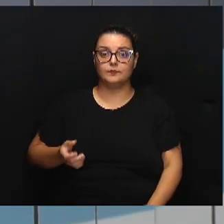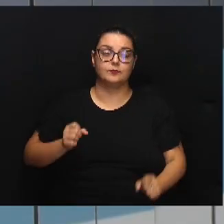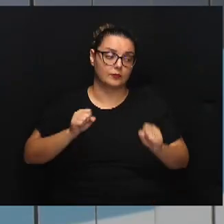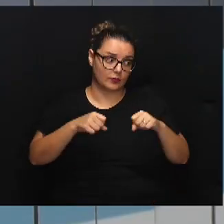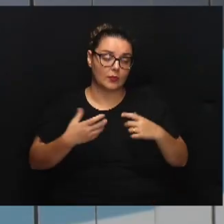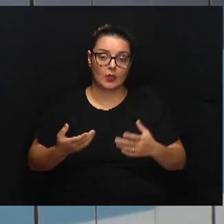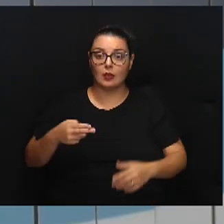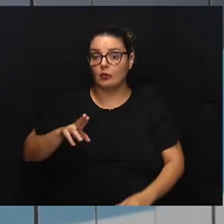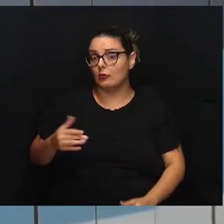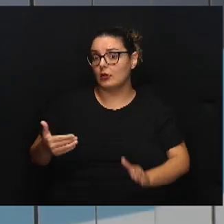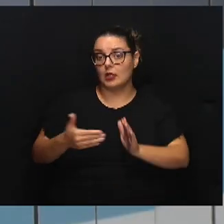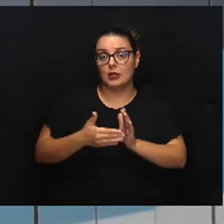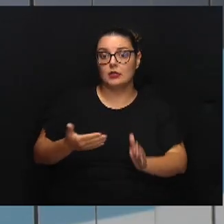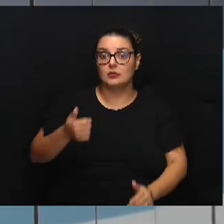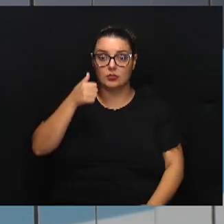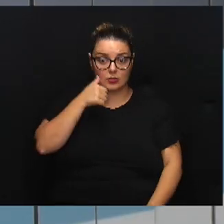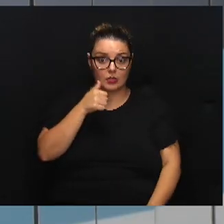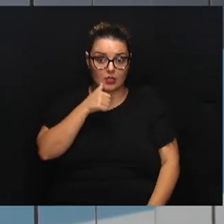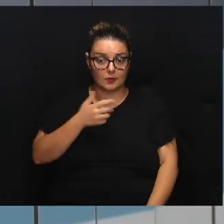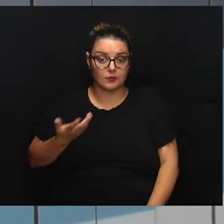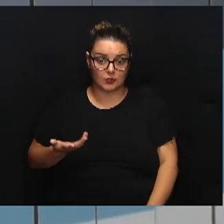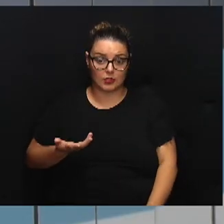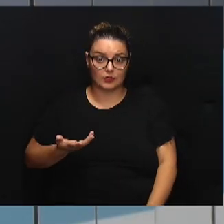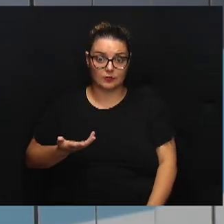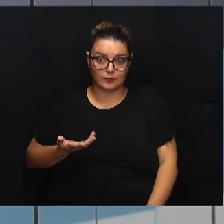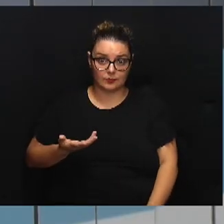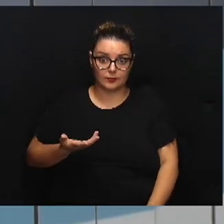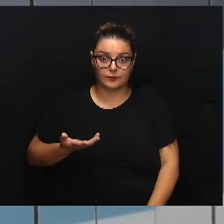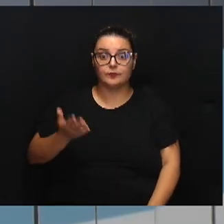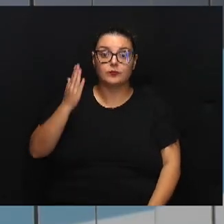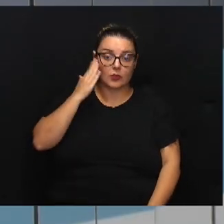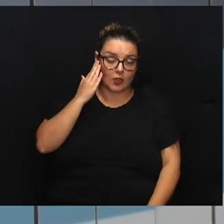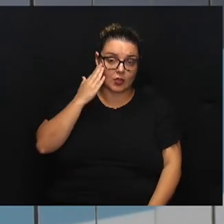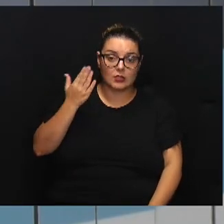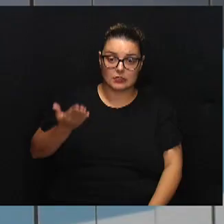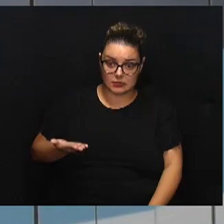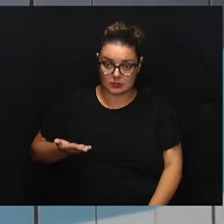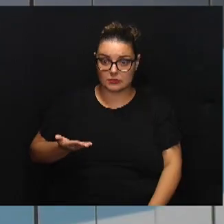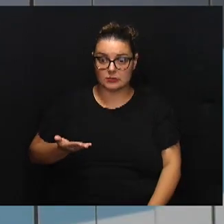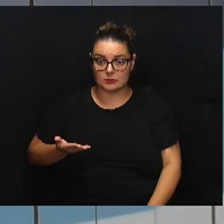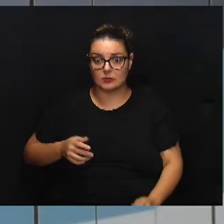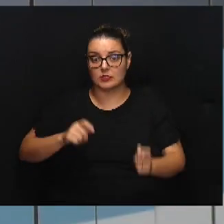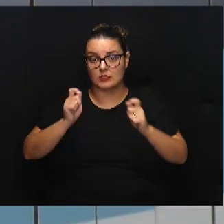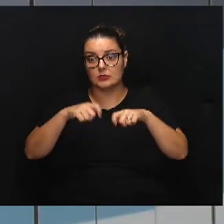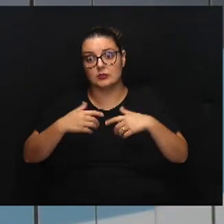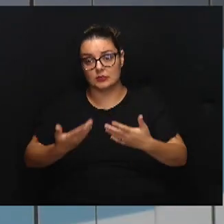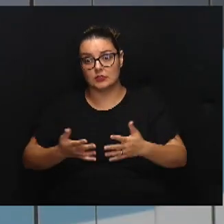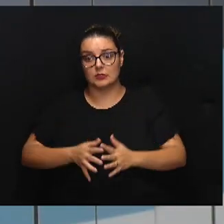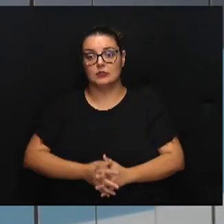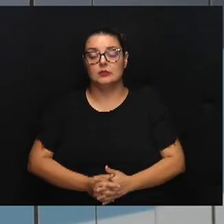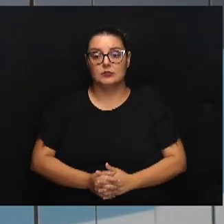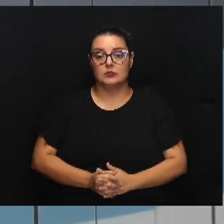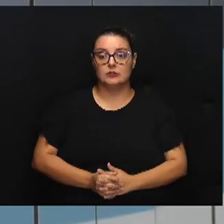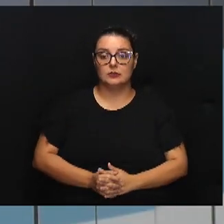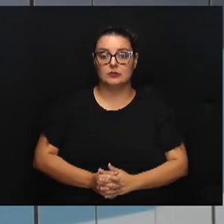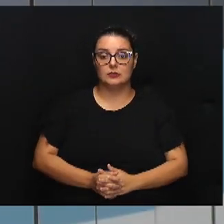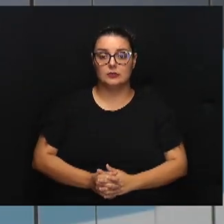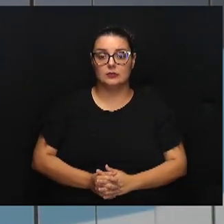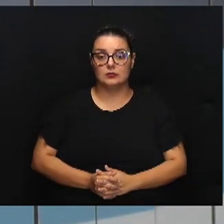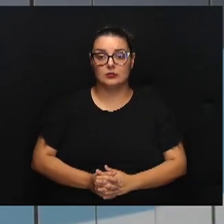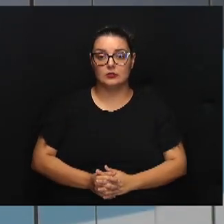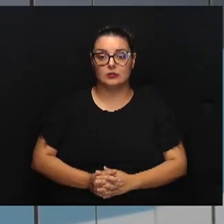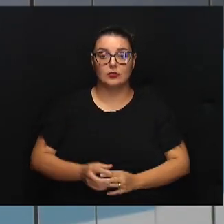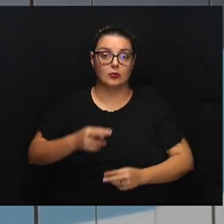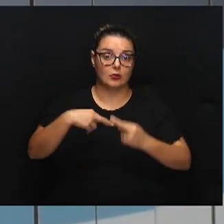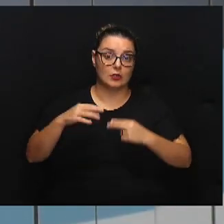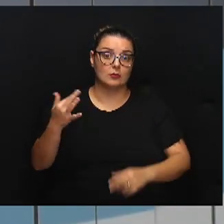Ou até mesmo as mulheres saberem, né, dessa possibilidade. Então, assim, a questão da